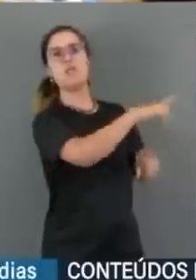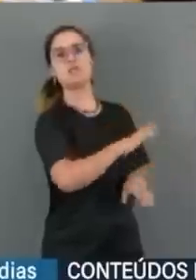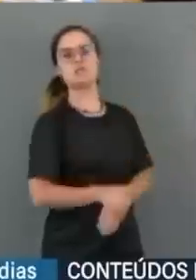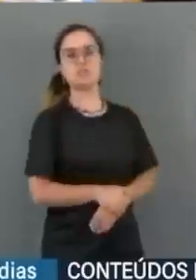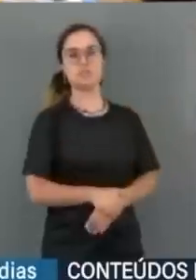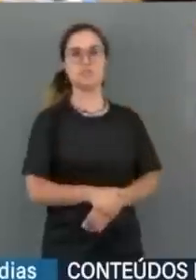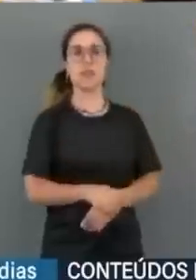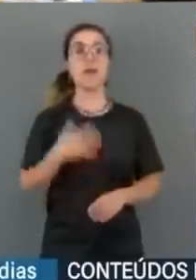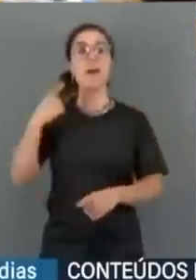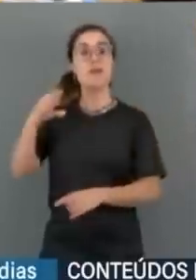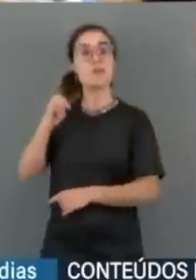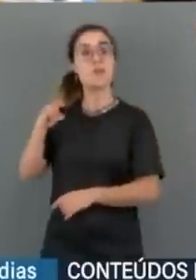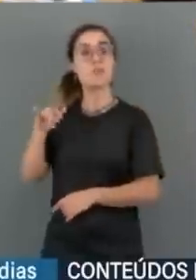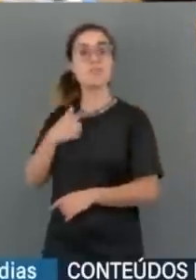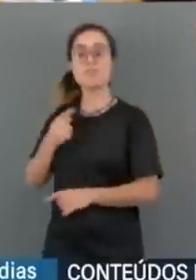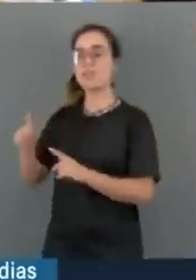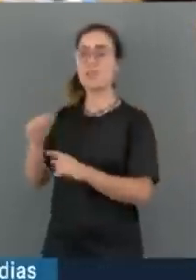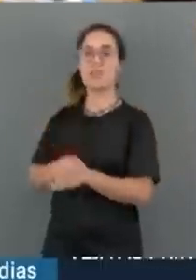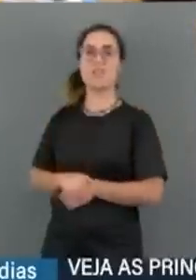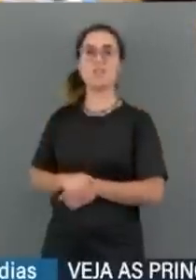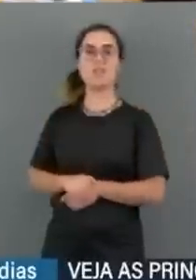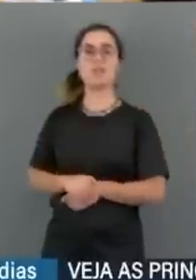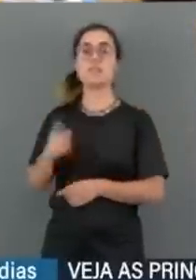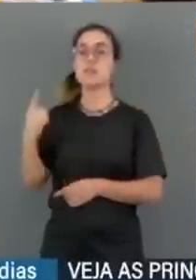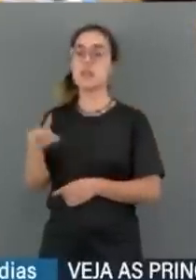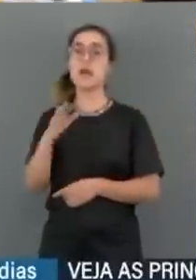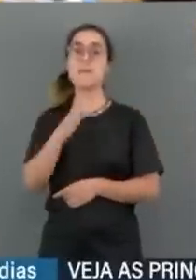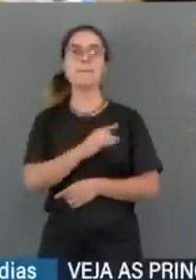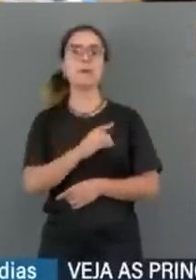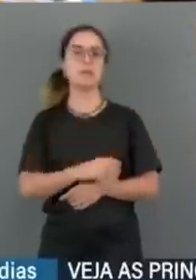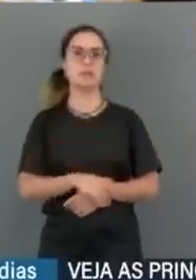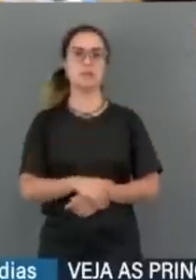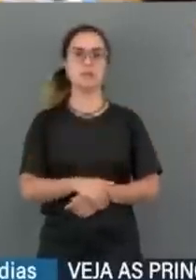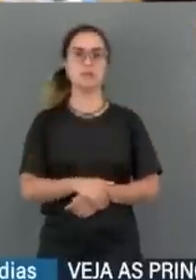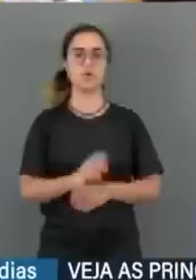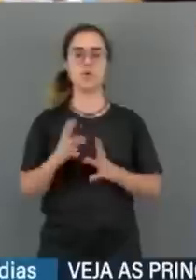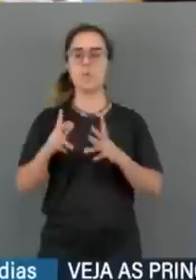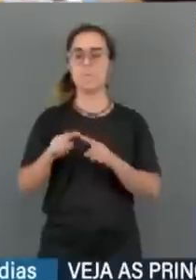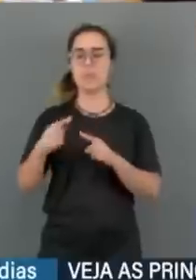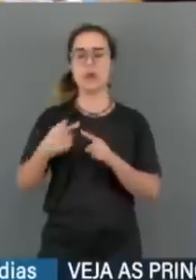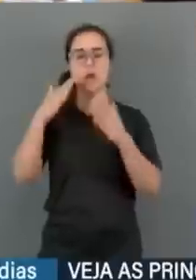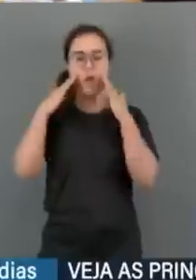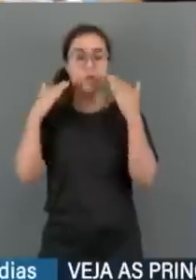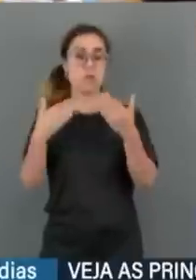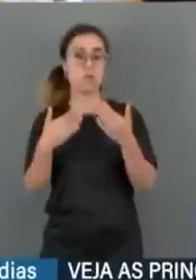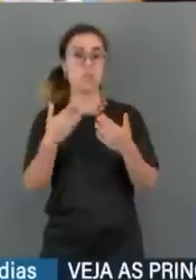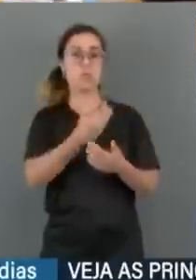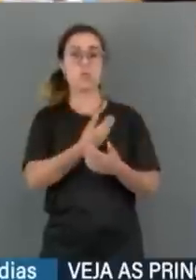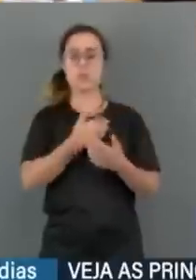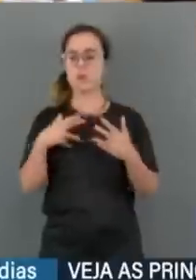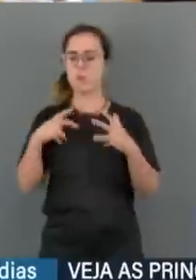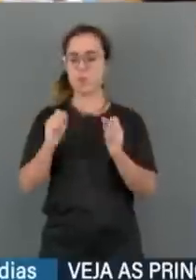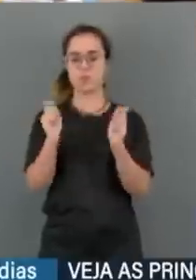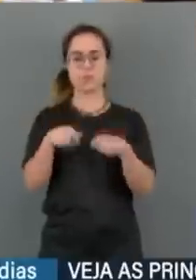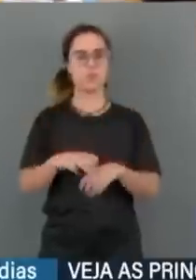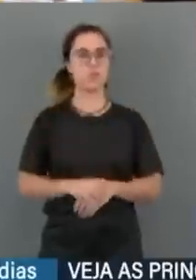foi essa. E omissão é covardia. Então, assim, o que mais me chama a atenção de estudo, porque para os amigos pode tudo, para a